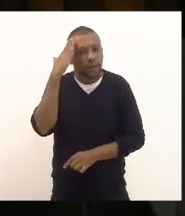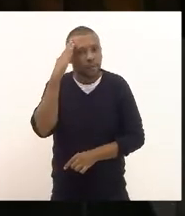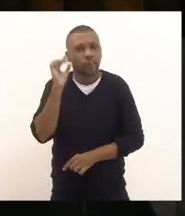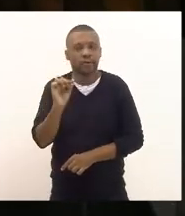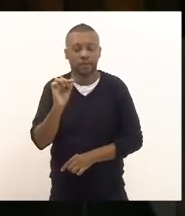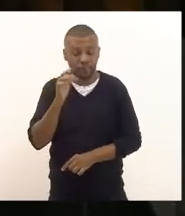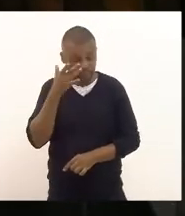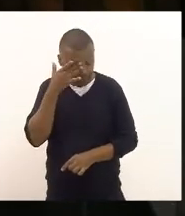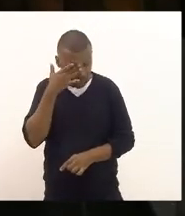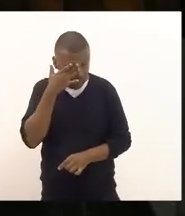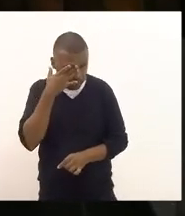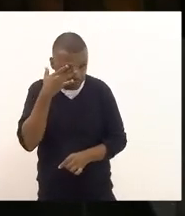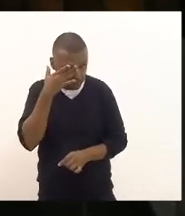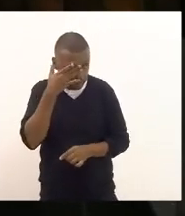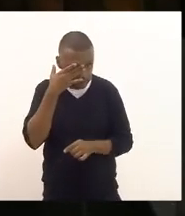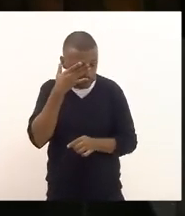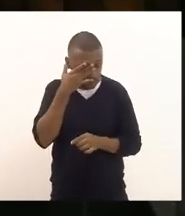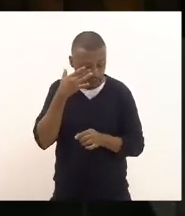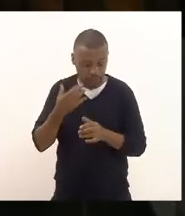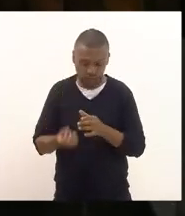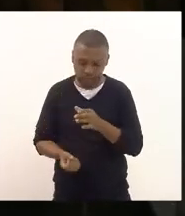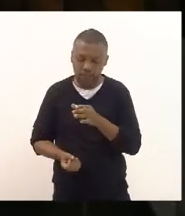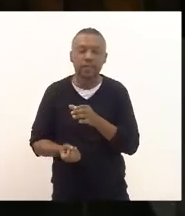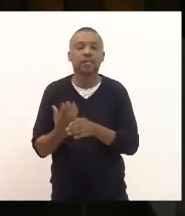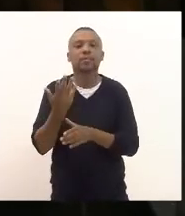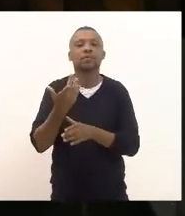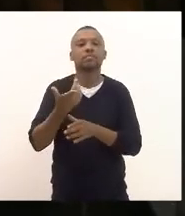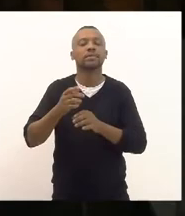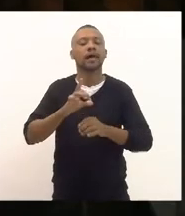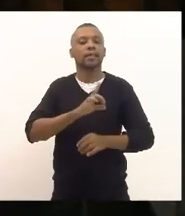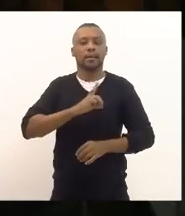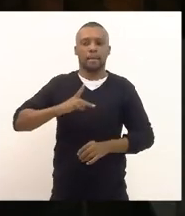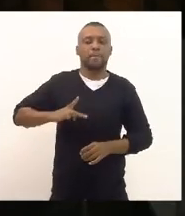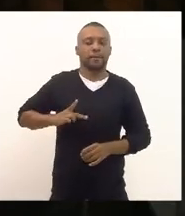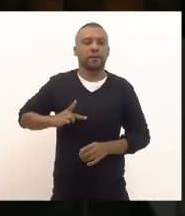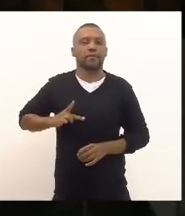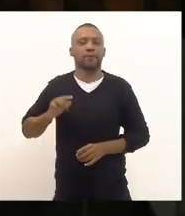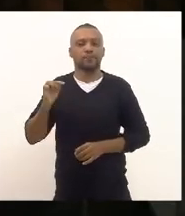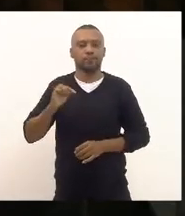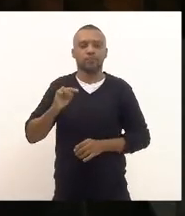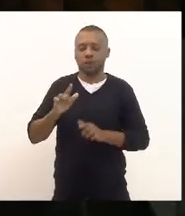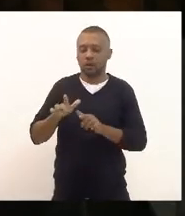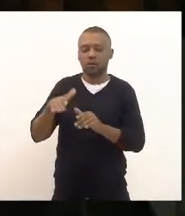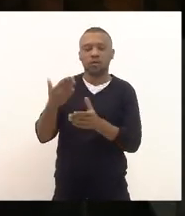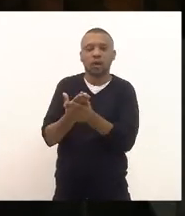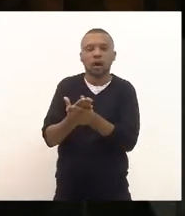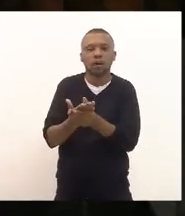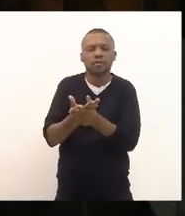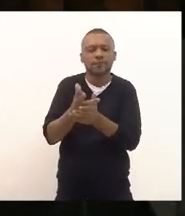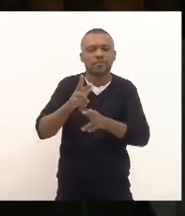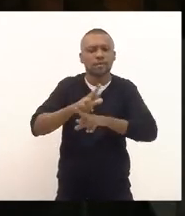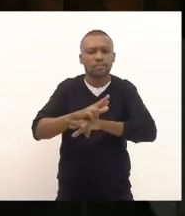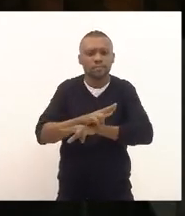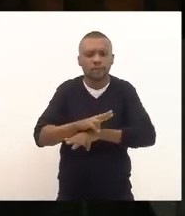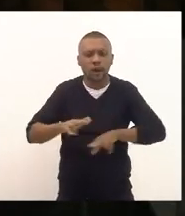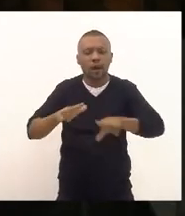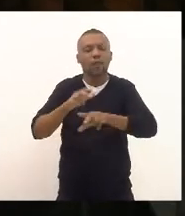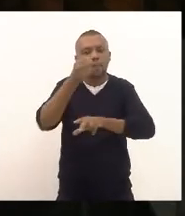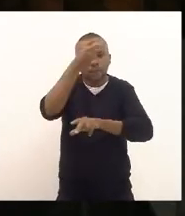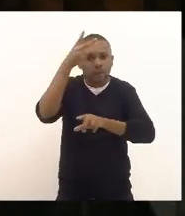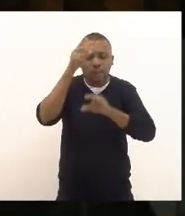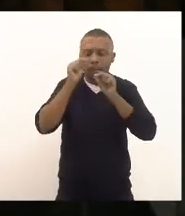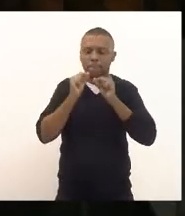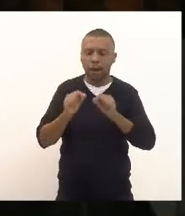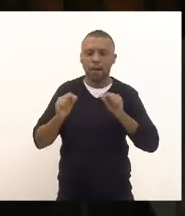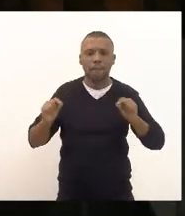que a consolidação da Defensoria Pública com atuação nos diferentes municípios com ação dos